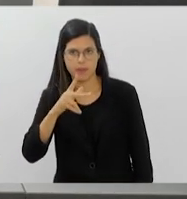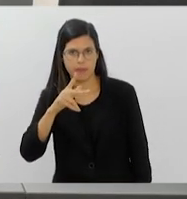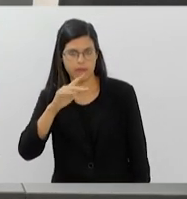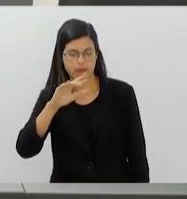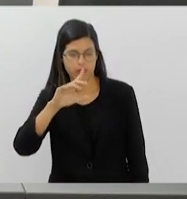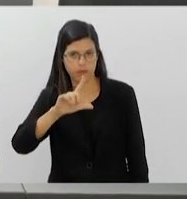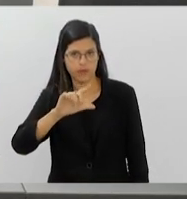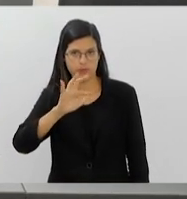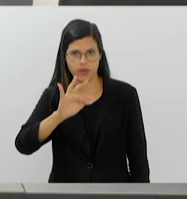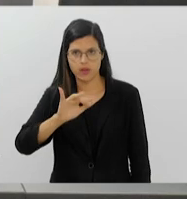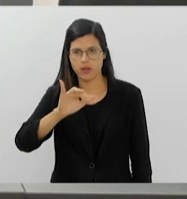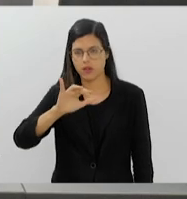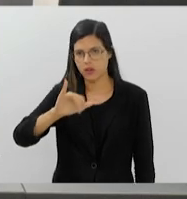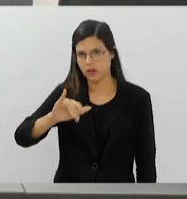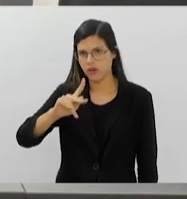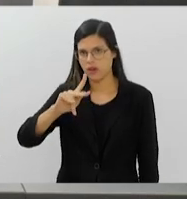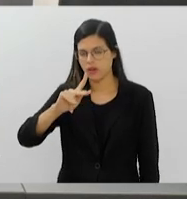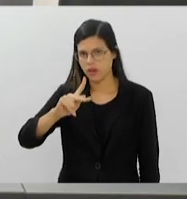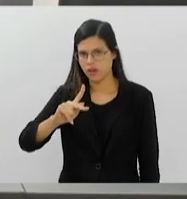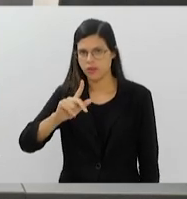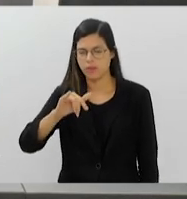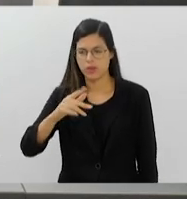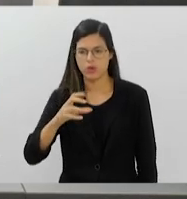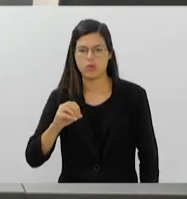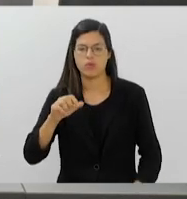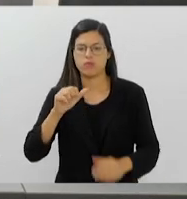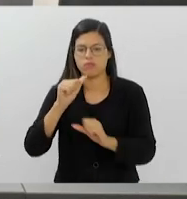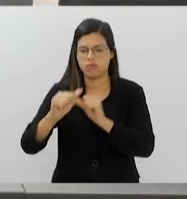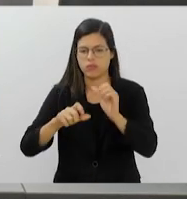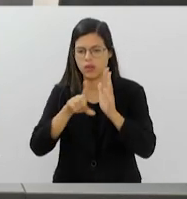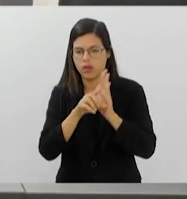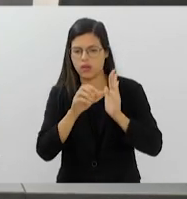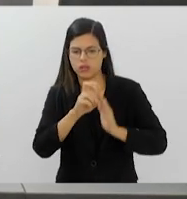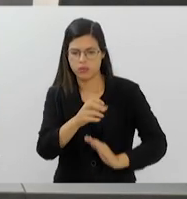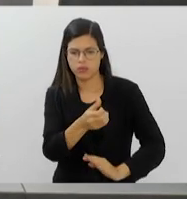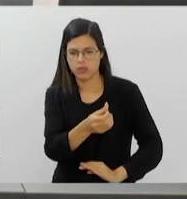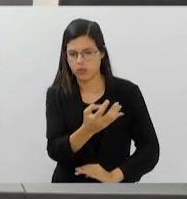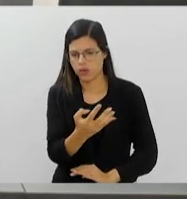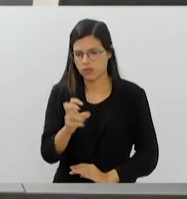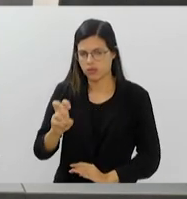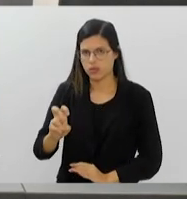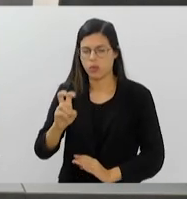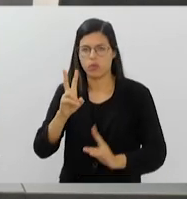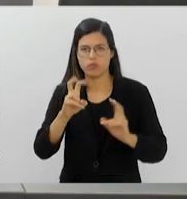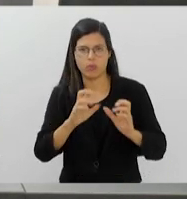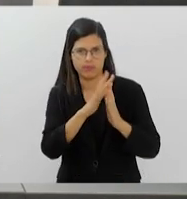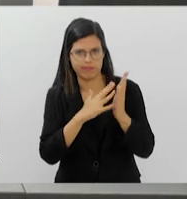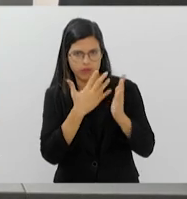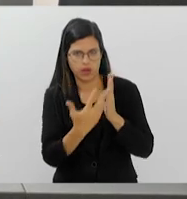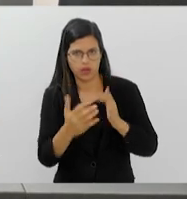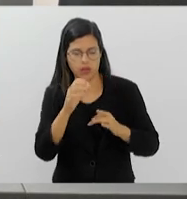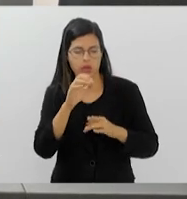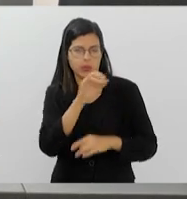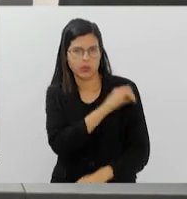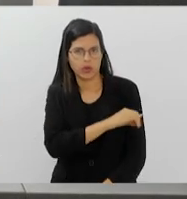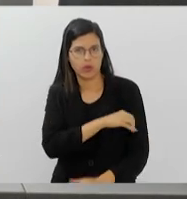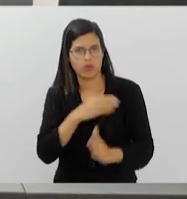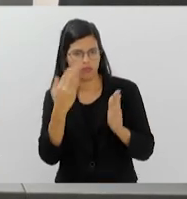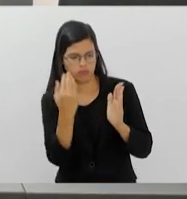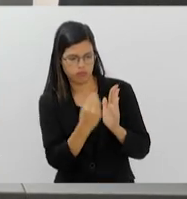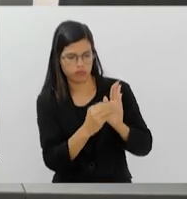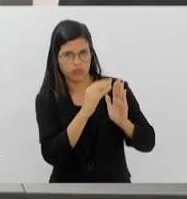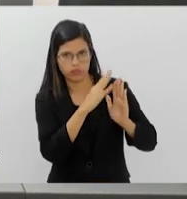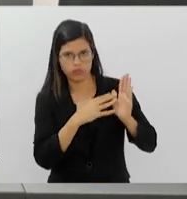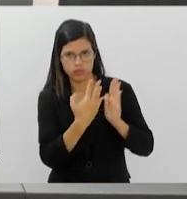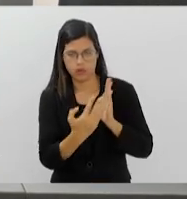da lei 5.645, de 6 de janeiro de 2010, que consolida a legislação relativa às datas comemorativas do Estado do Rio de Janeiro para incluir no calendário oficial do